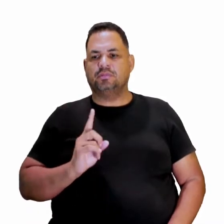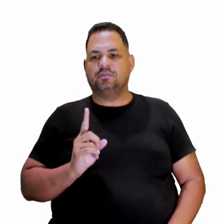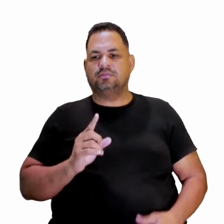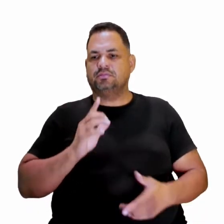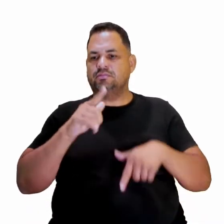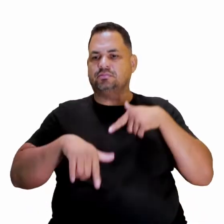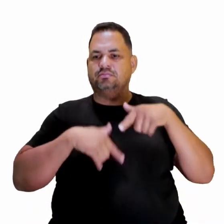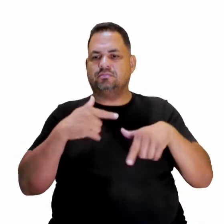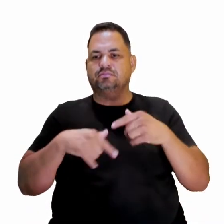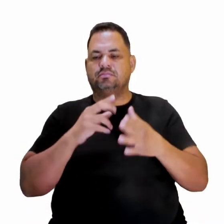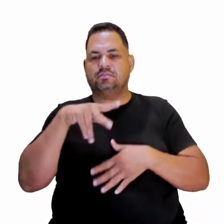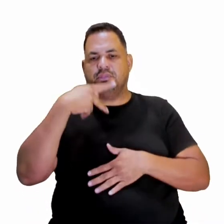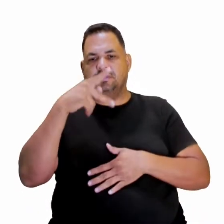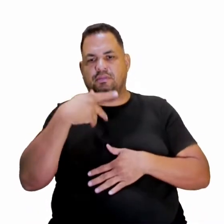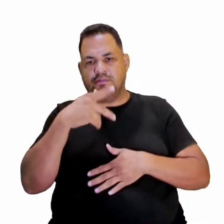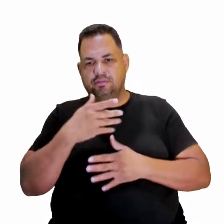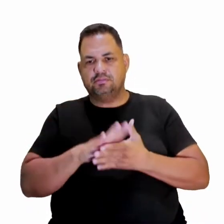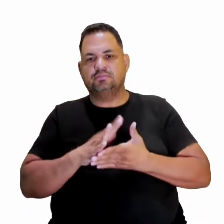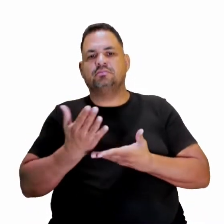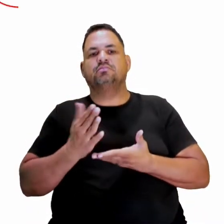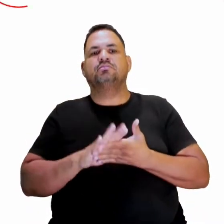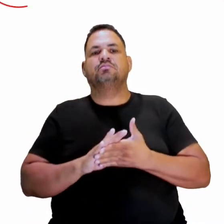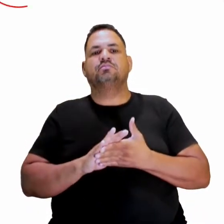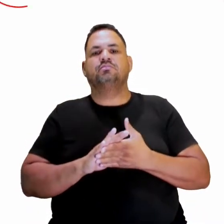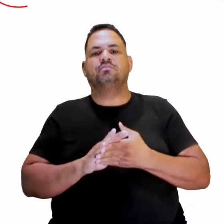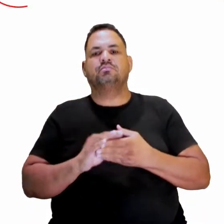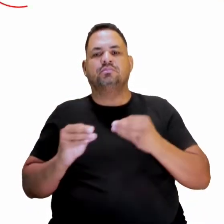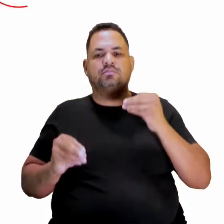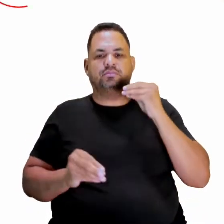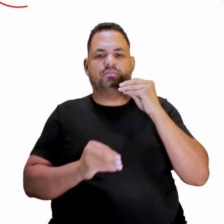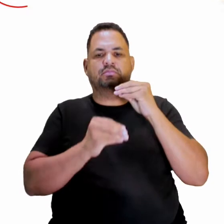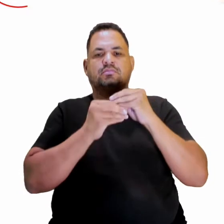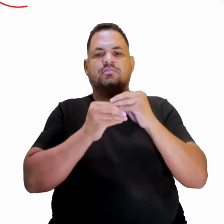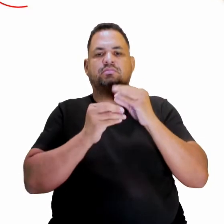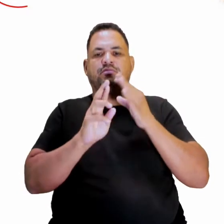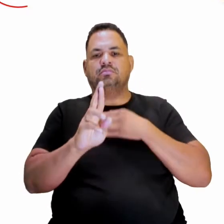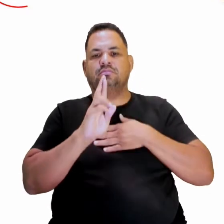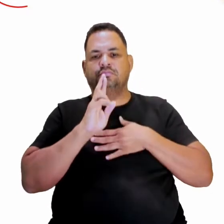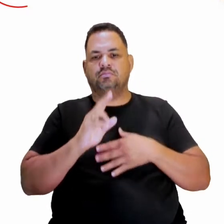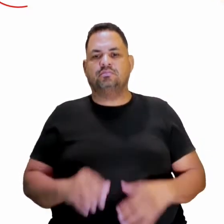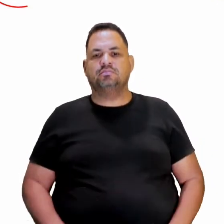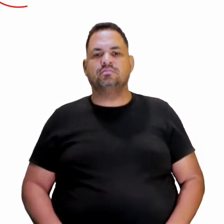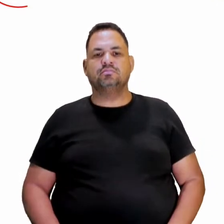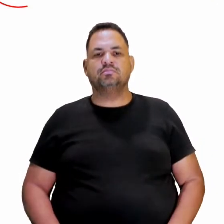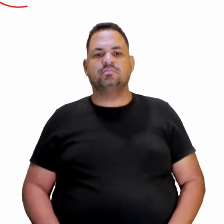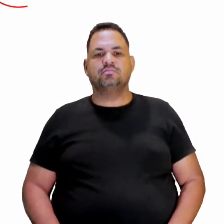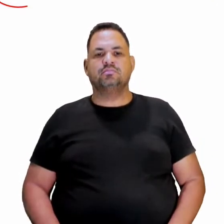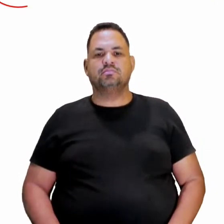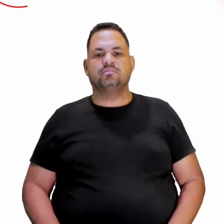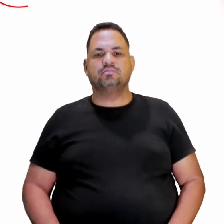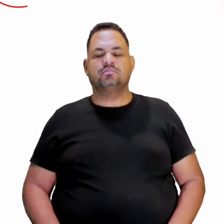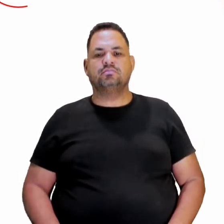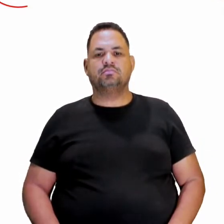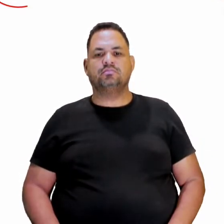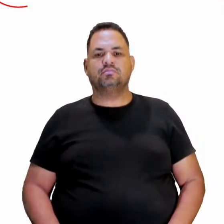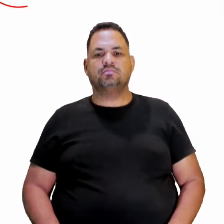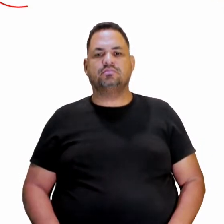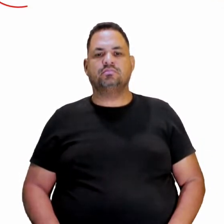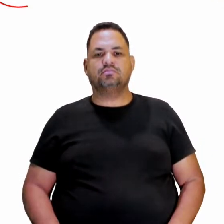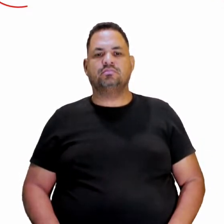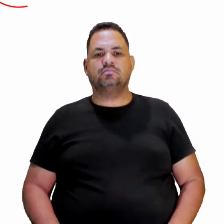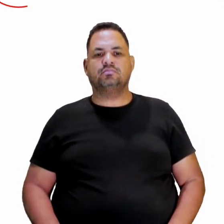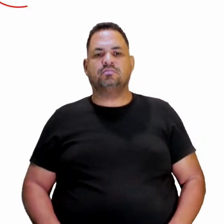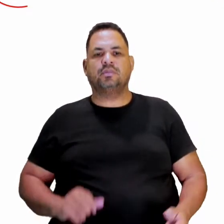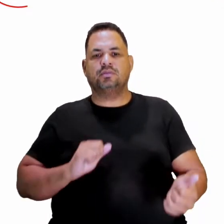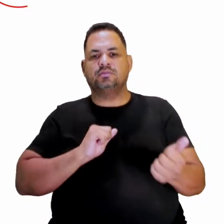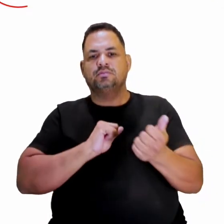pessoa completa, falando mais informação. I played dodgeball. Eu joguei dodgeball, que é